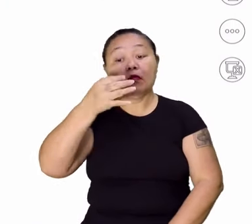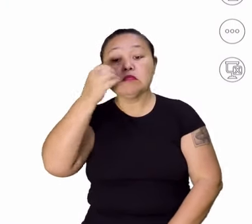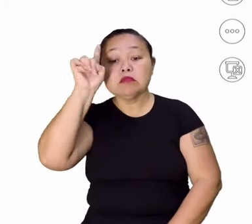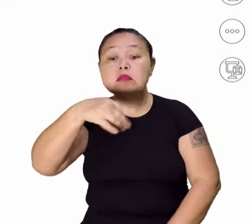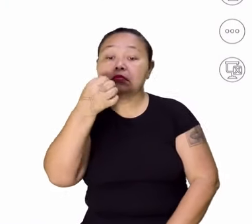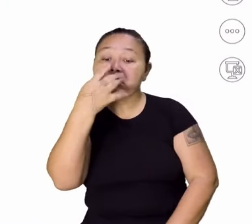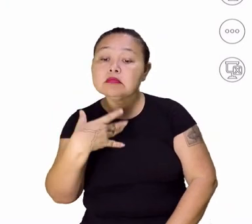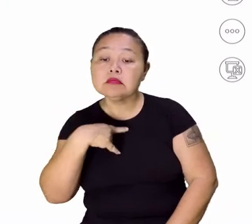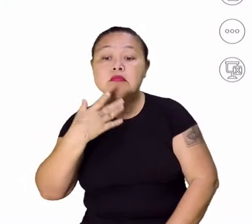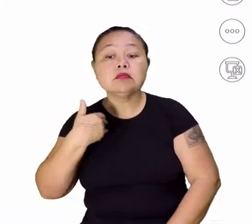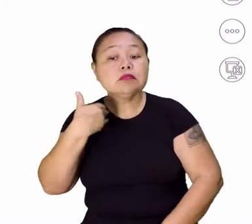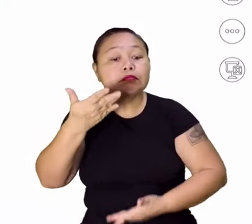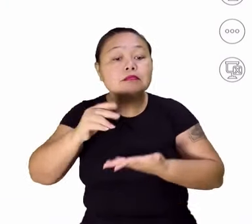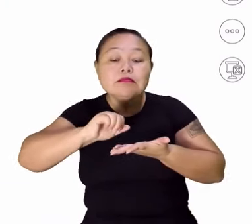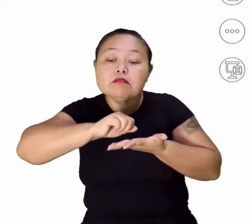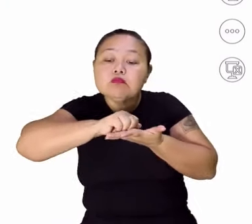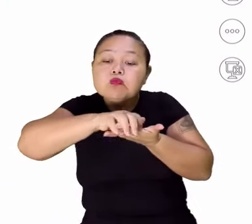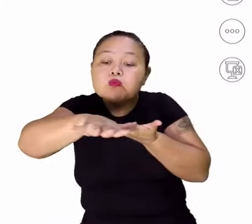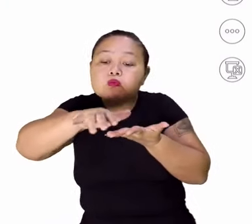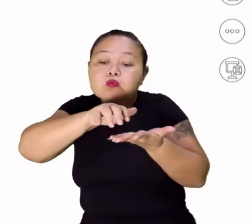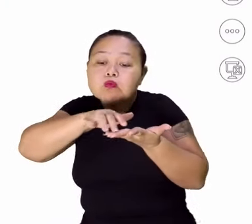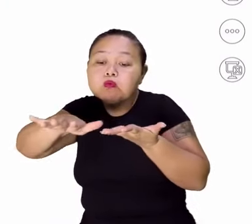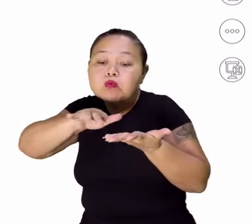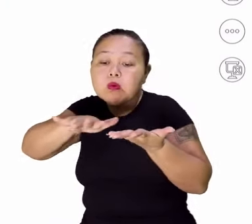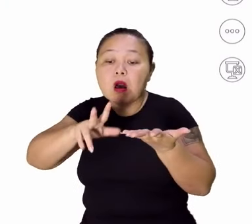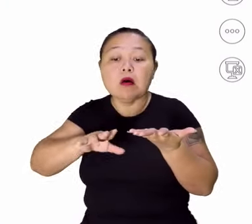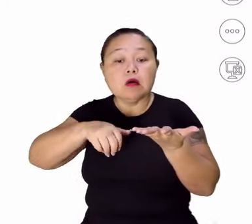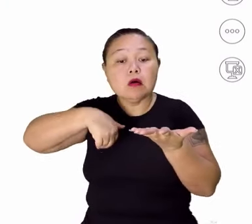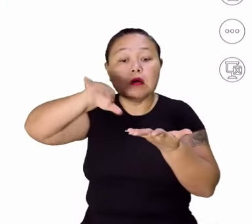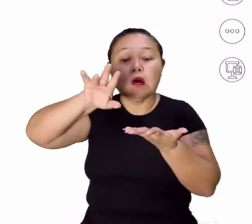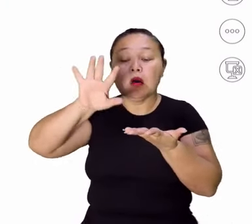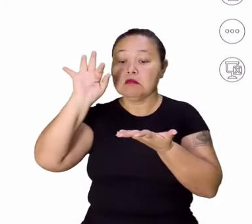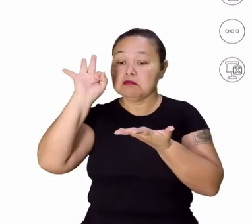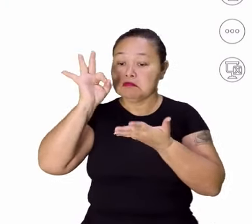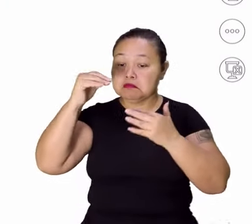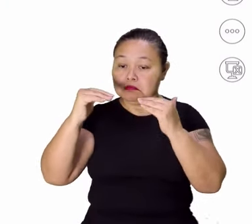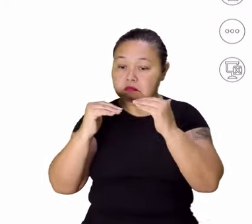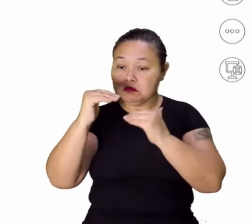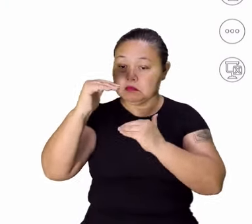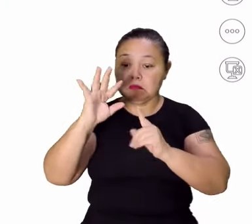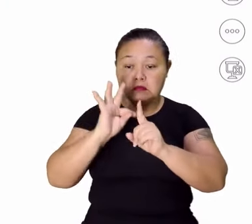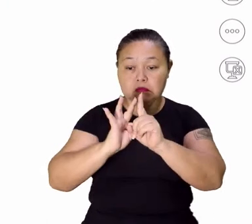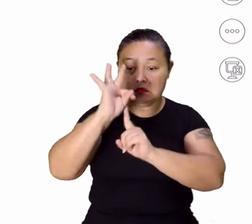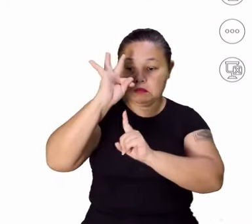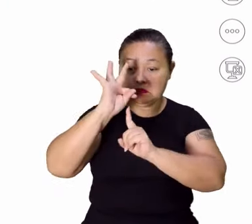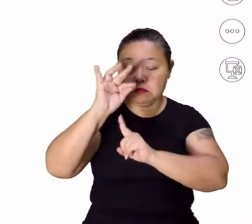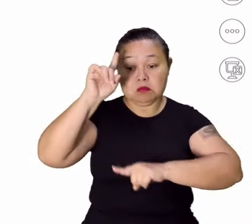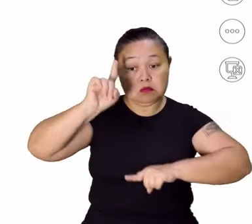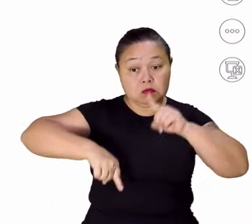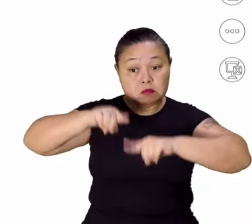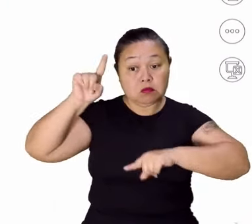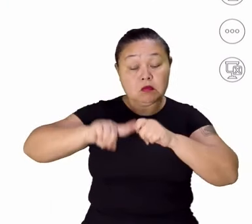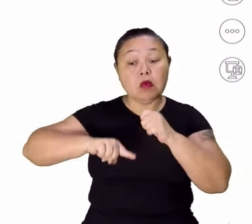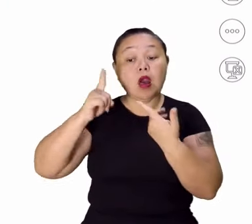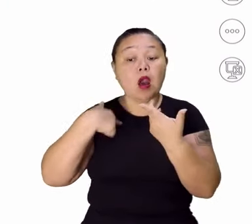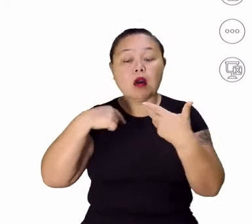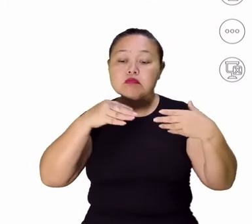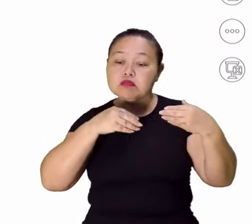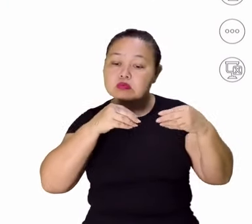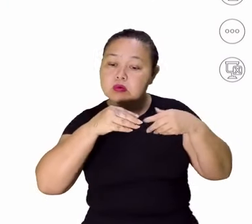vantagem oferecer uma dissipação altamente eficiente da temperatura do equipamento. Ele é um bom